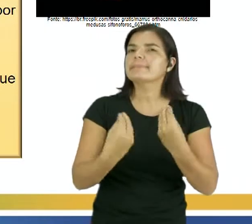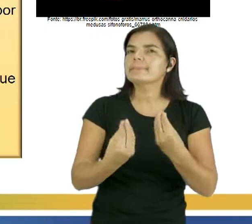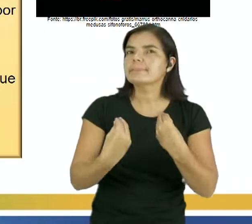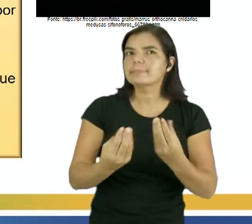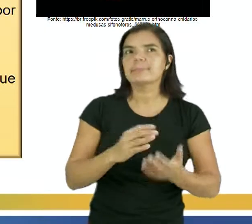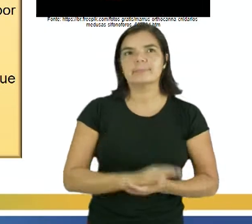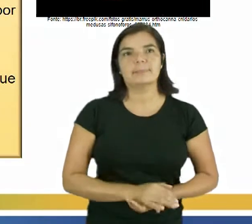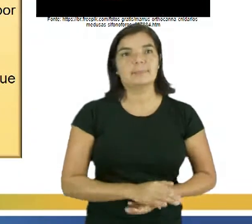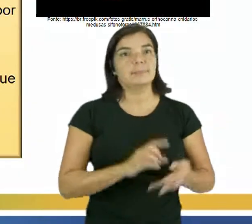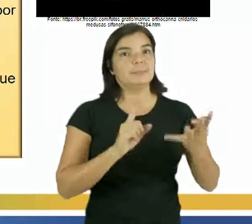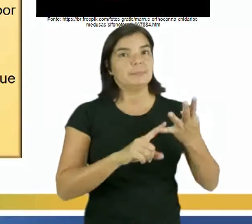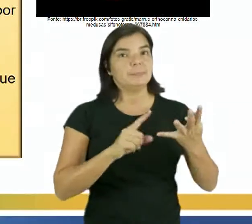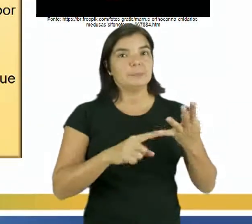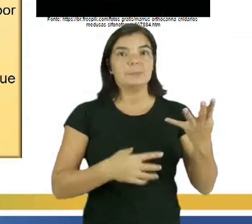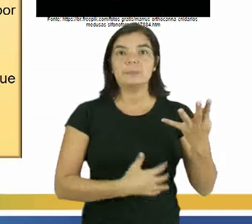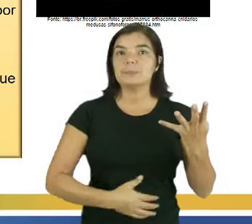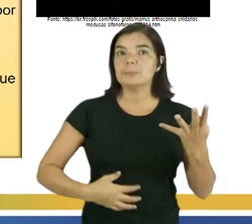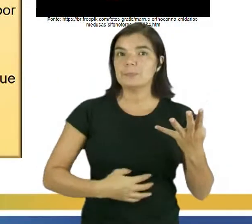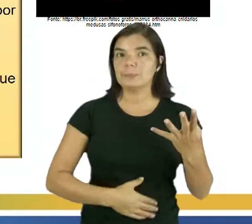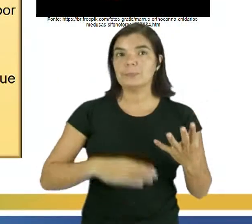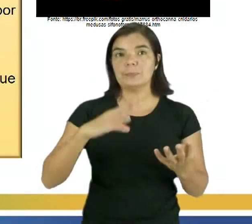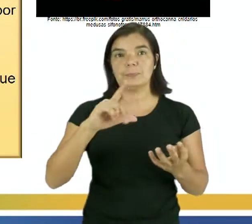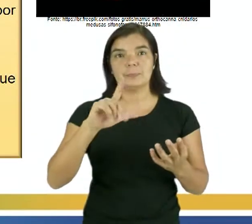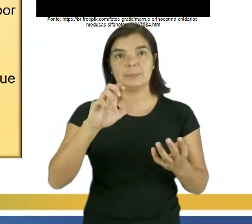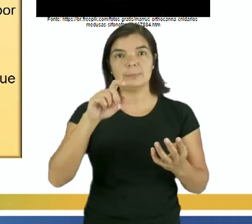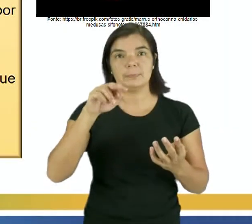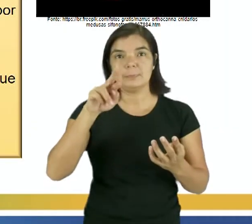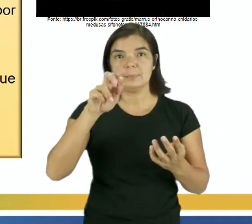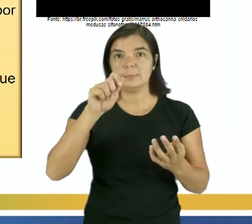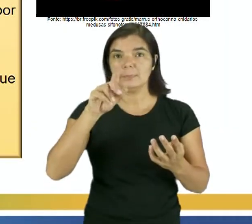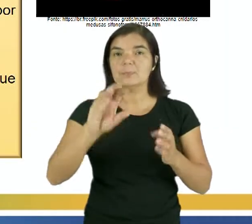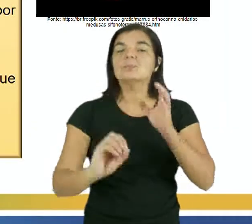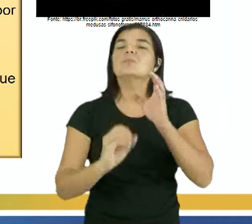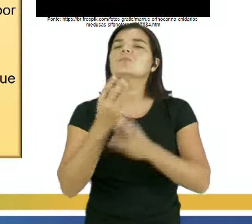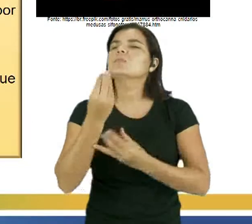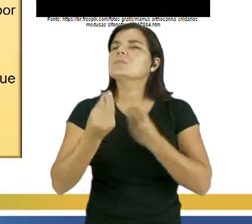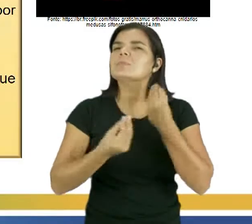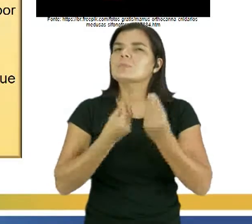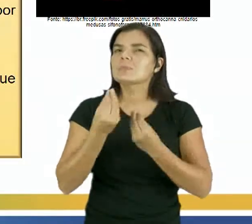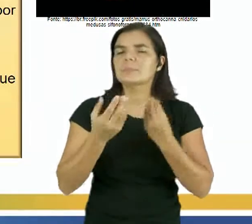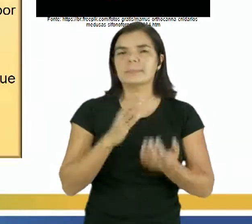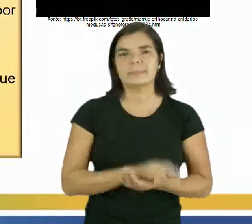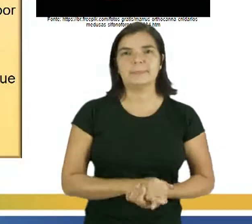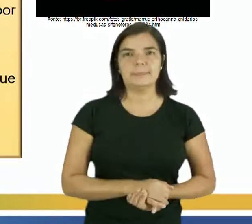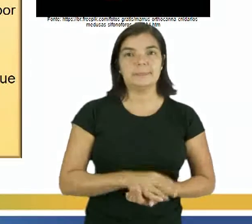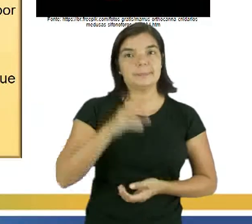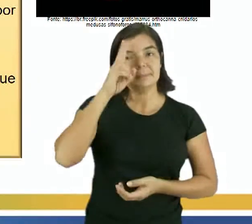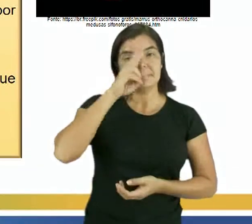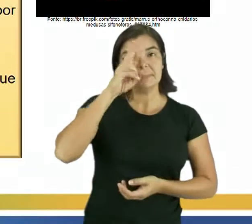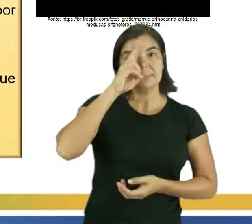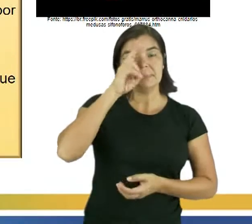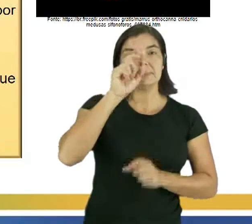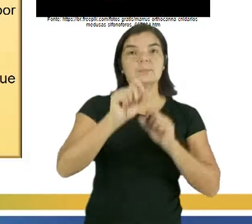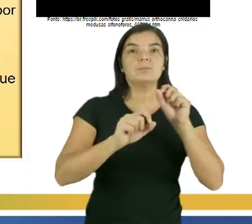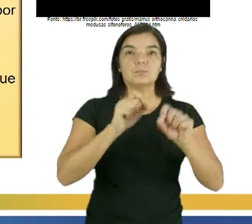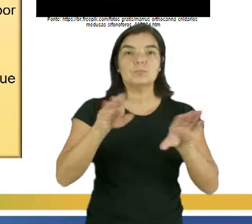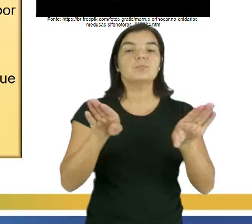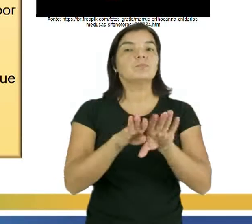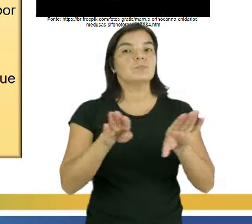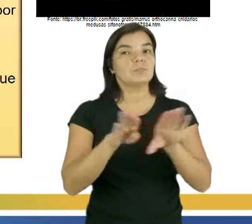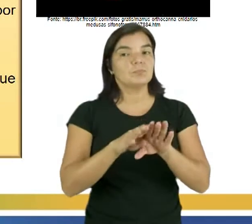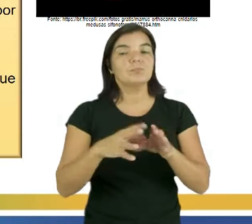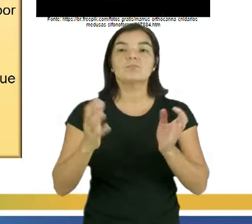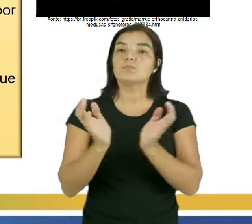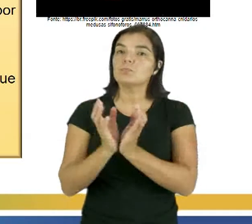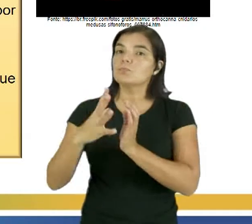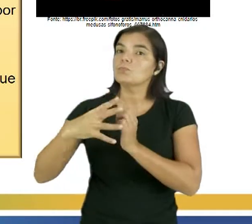servem. E na quarta questão, a digestão dos selenterados ocorre de que forma? Tá? Lembrando que selenterados também é a